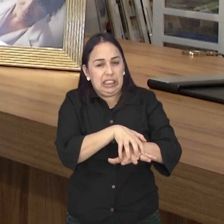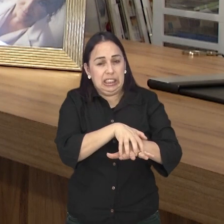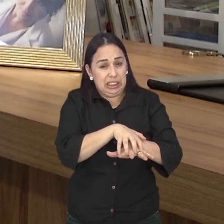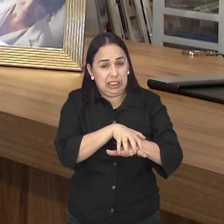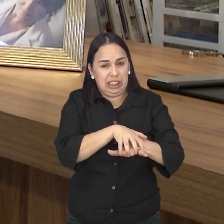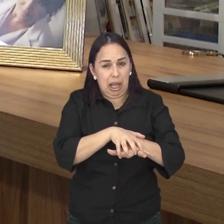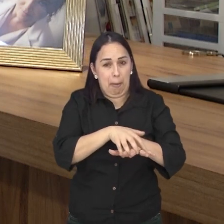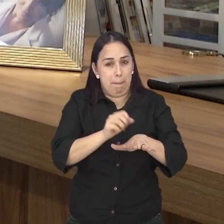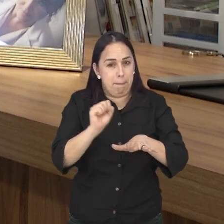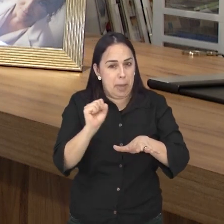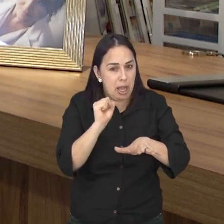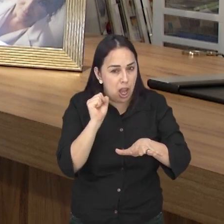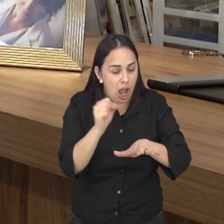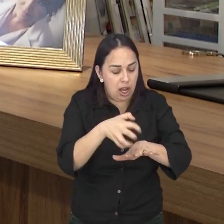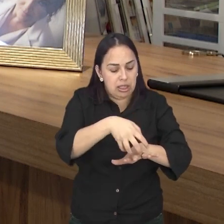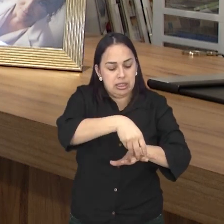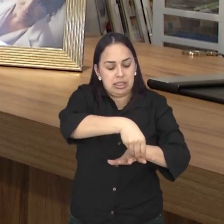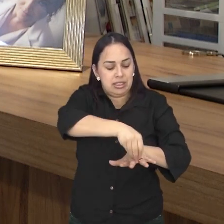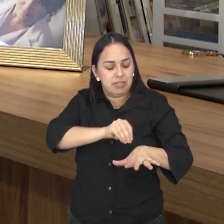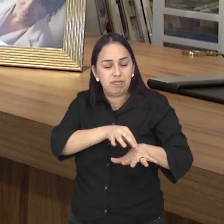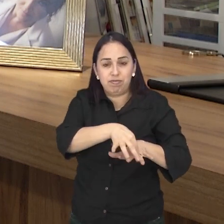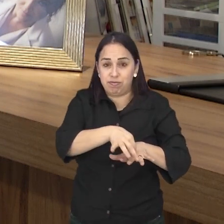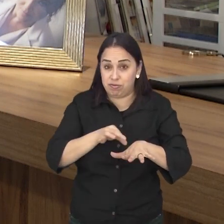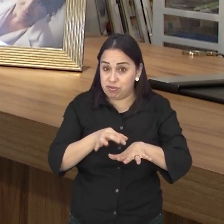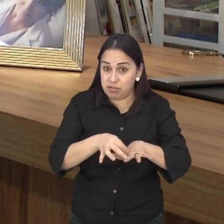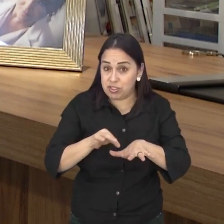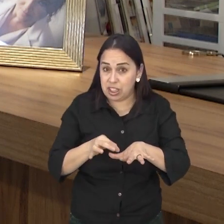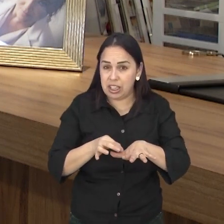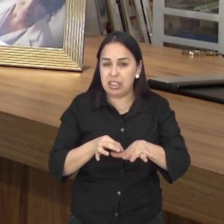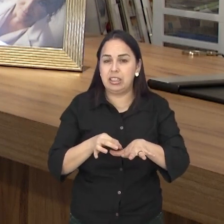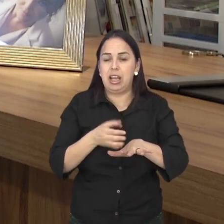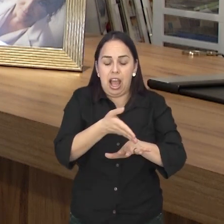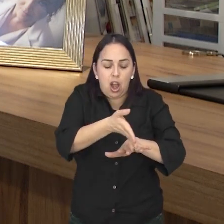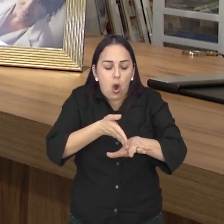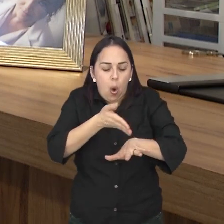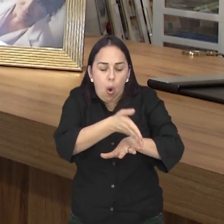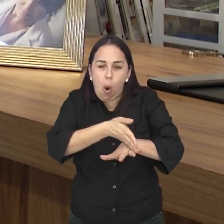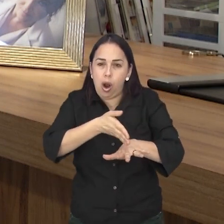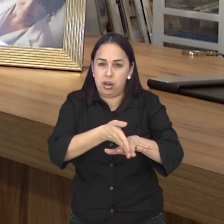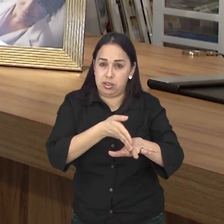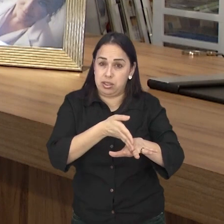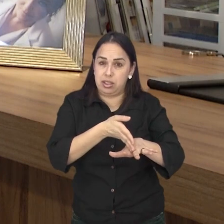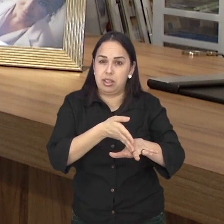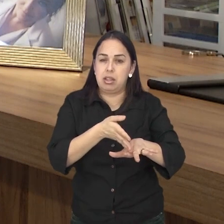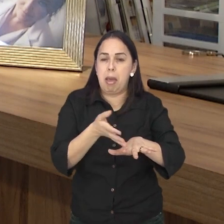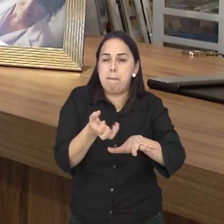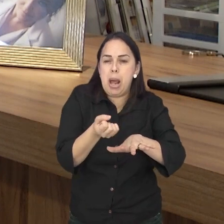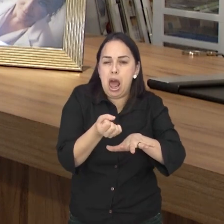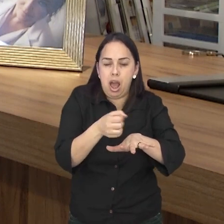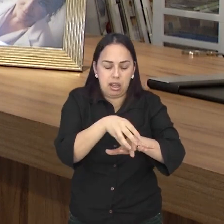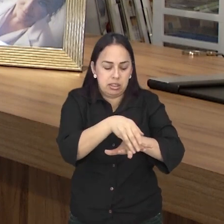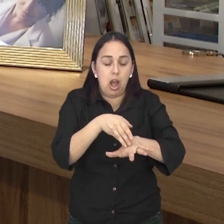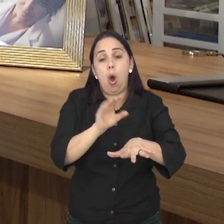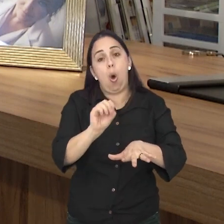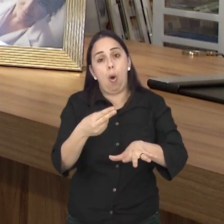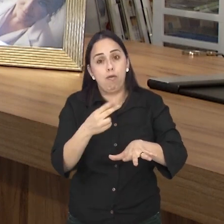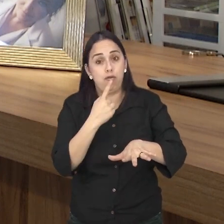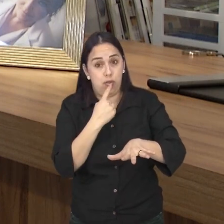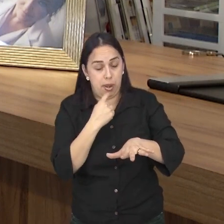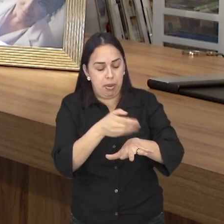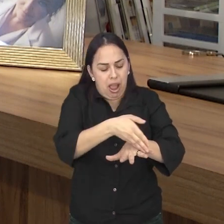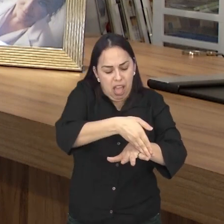as lesões que vão sendo descamações, feridas, cortes, placas brancas